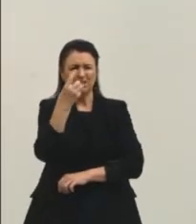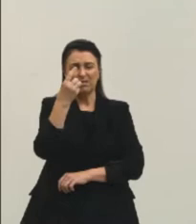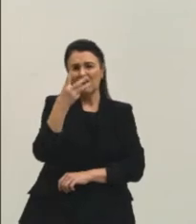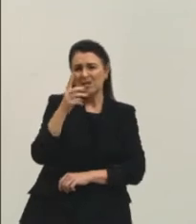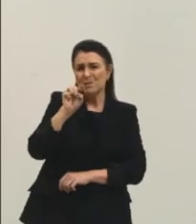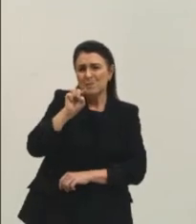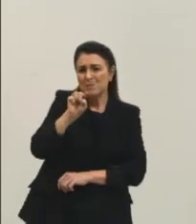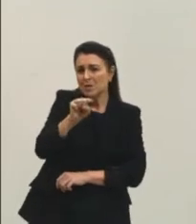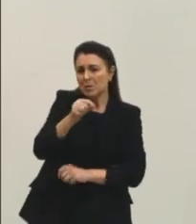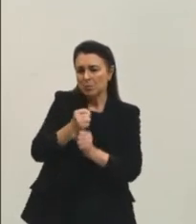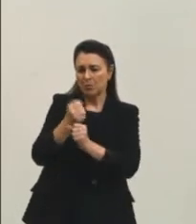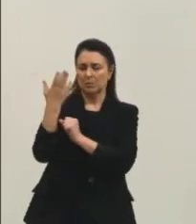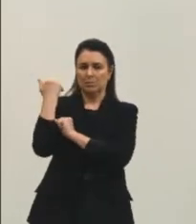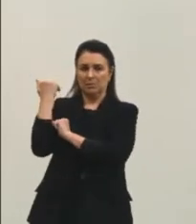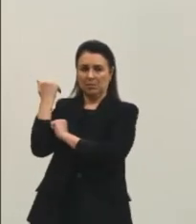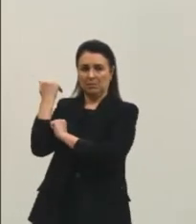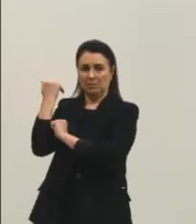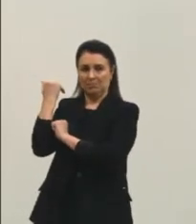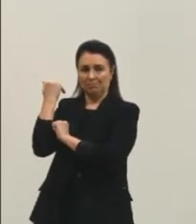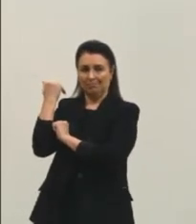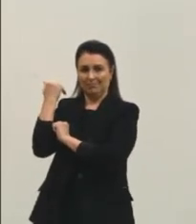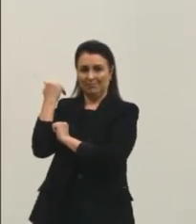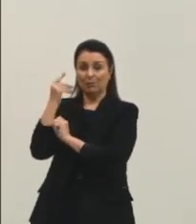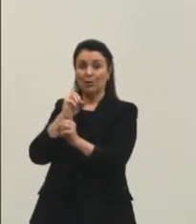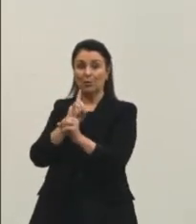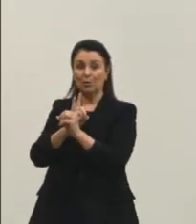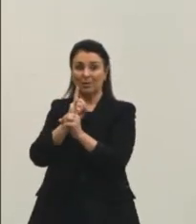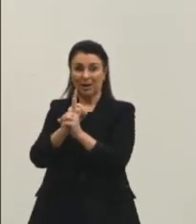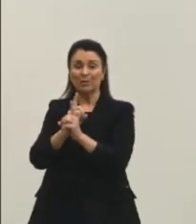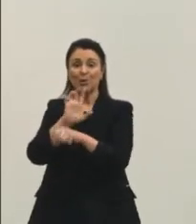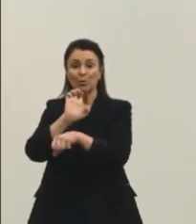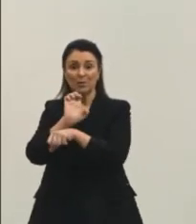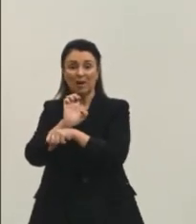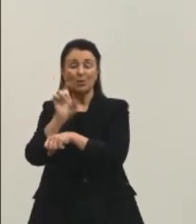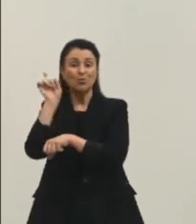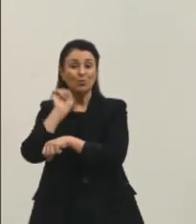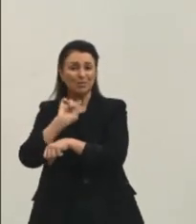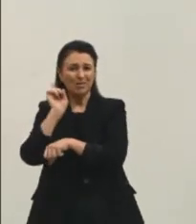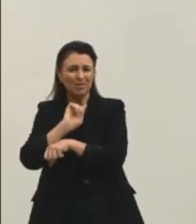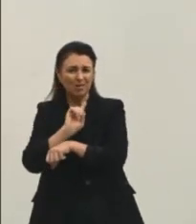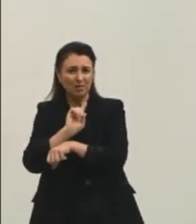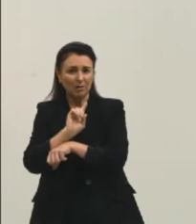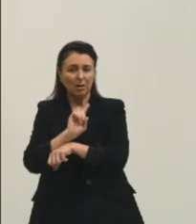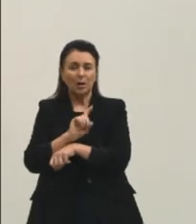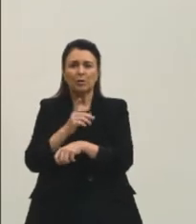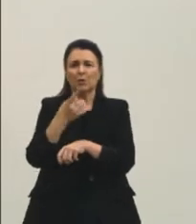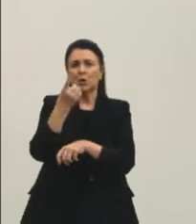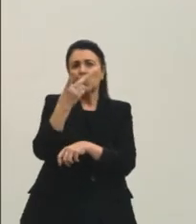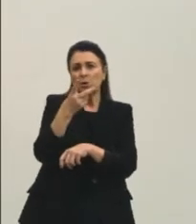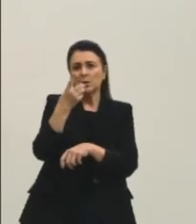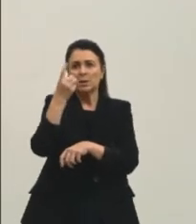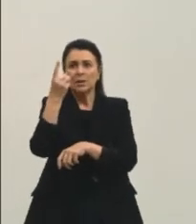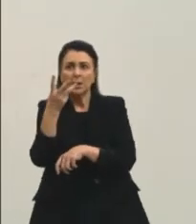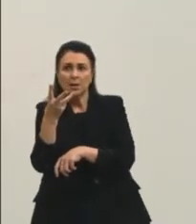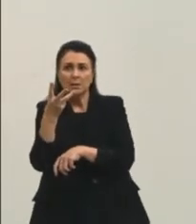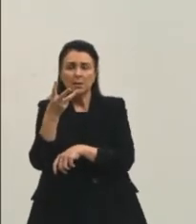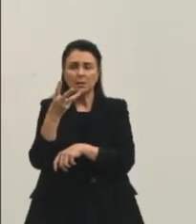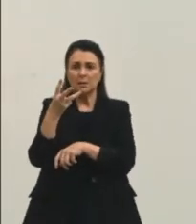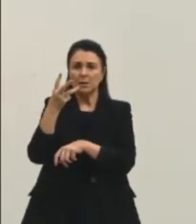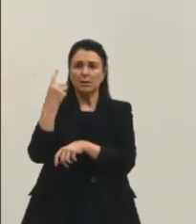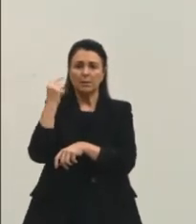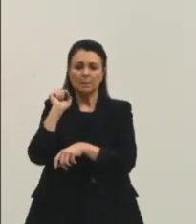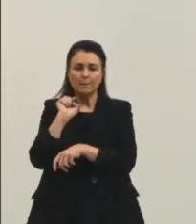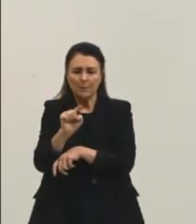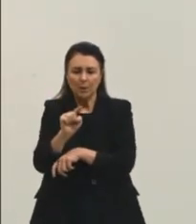mil anos atrás e que isso quer dizer então quer dizer que há pelo menos 12 ou 13 mil anos América